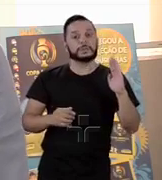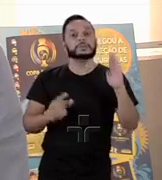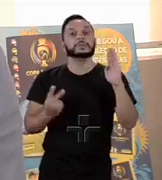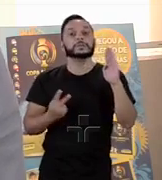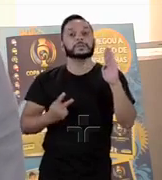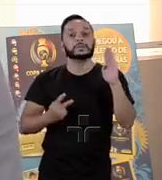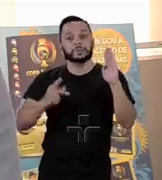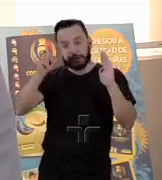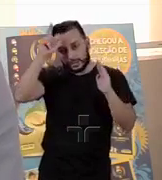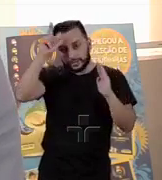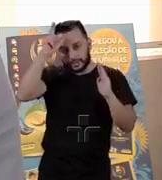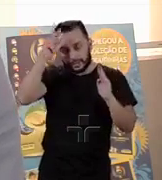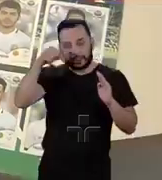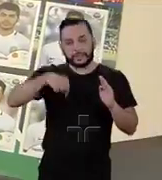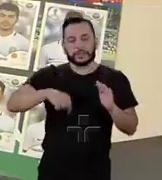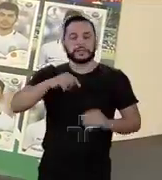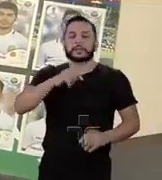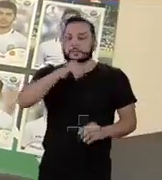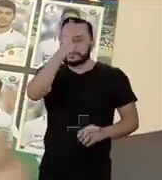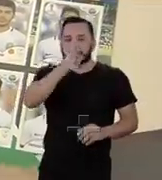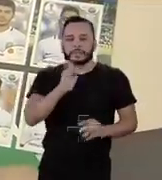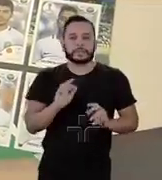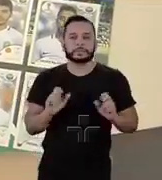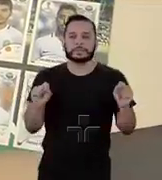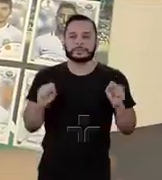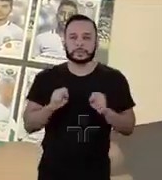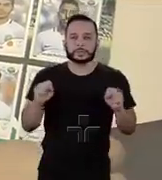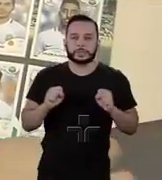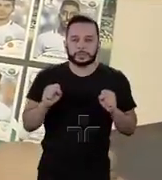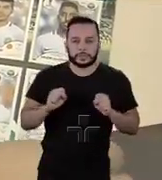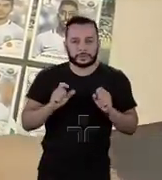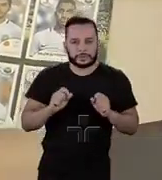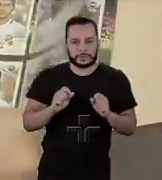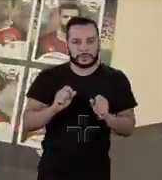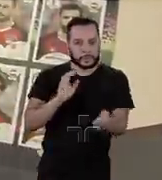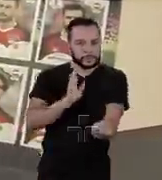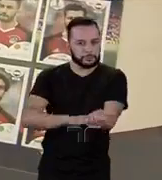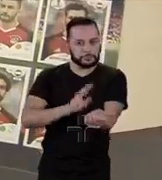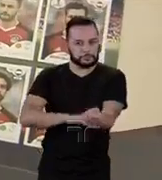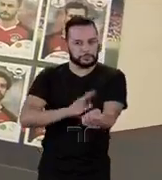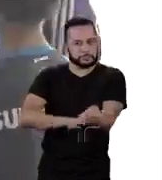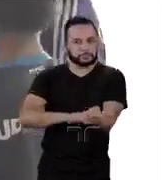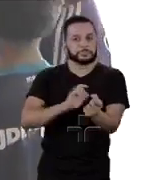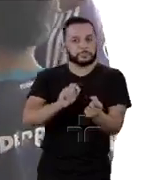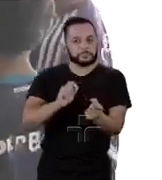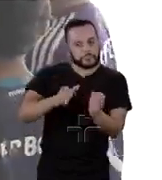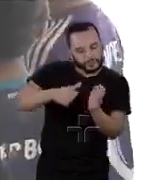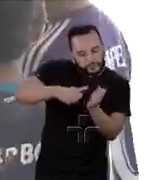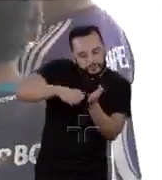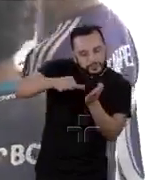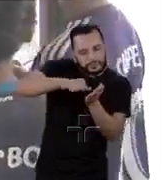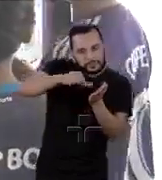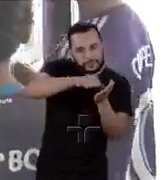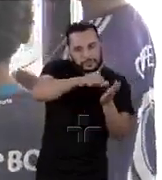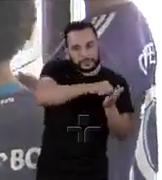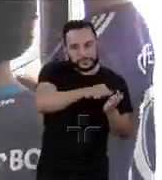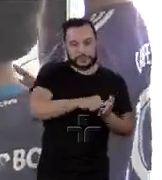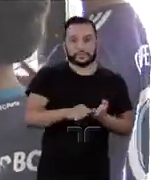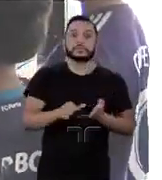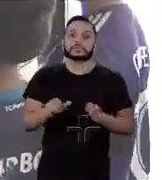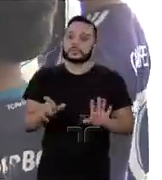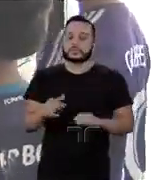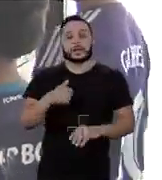Copa, é fanático pela seleção e é fanático também pelo virtual, pelo digital. Para torcedores como o Gabriel